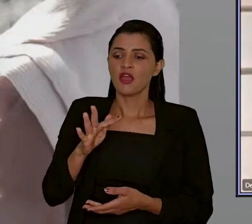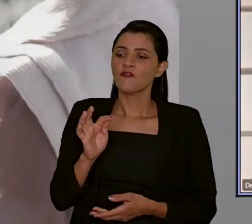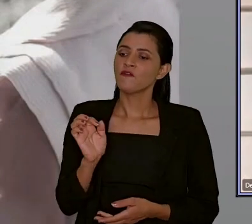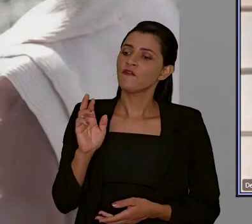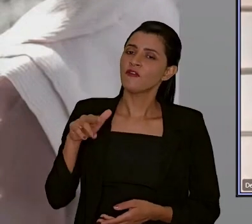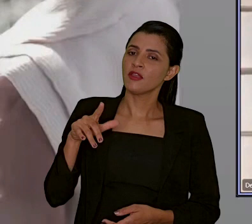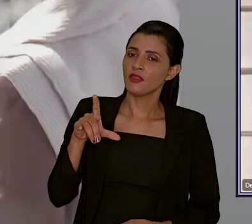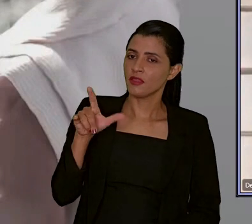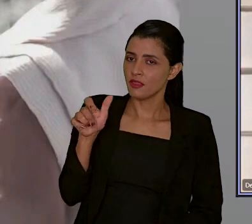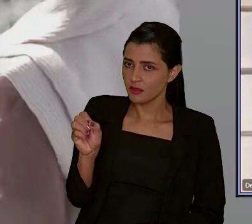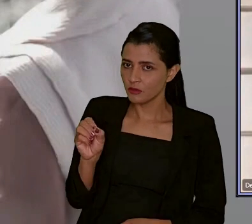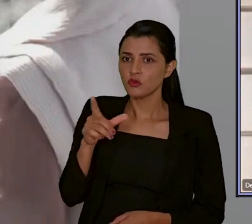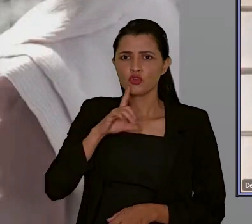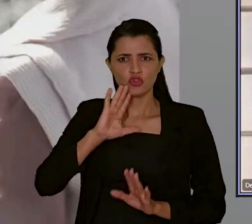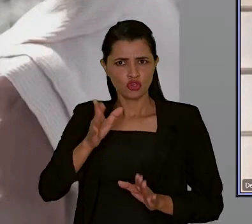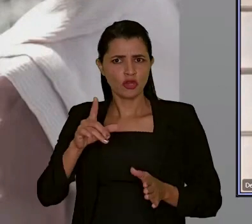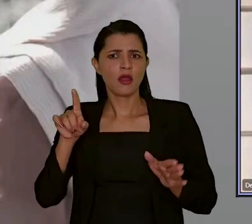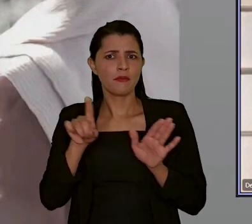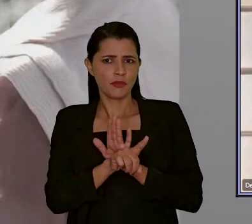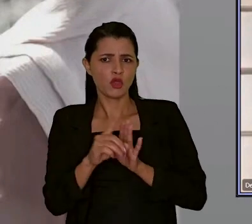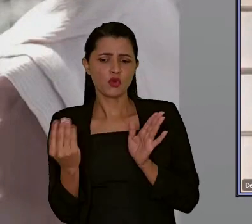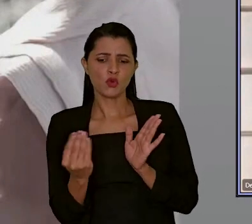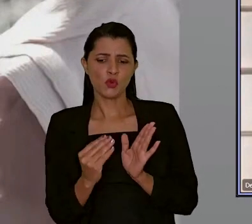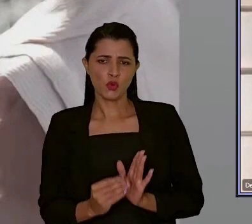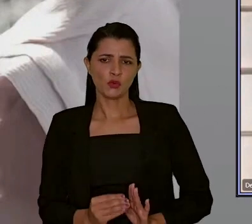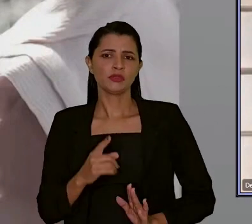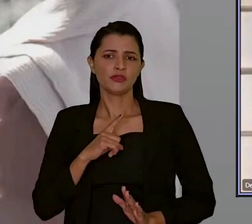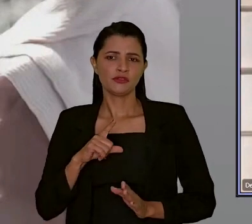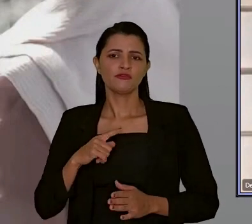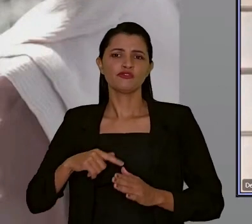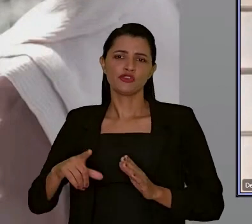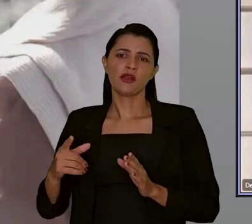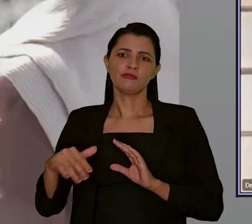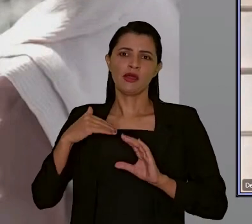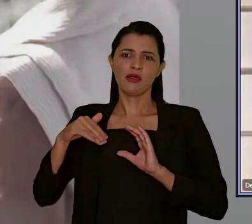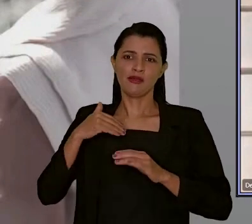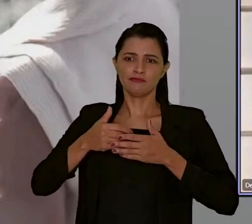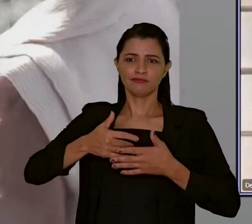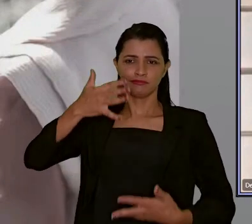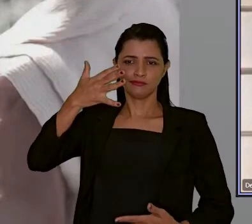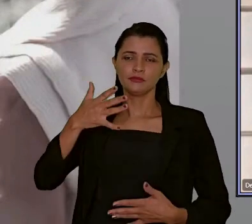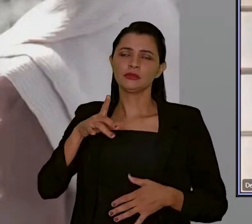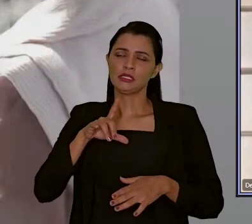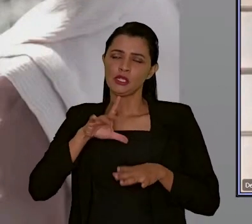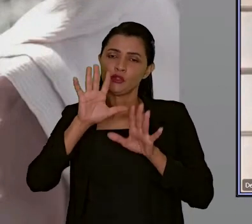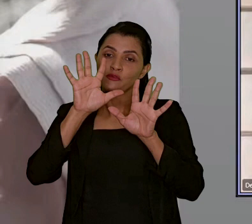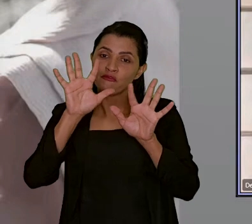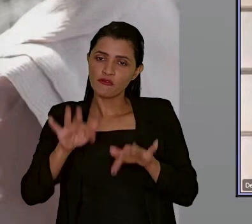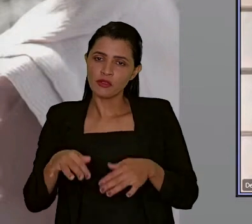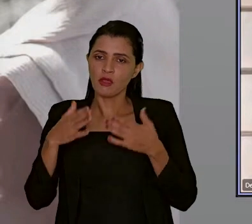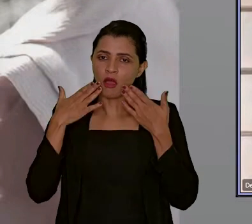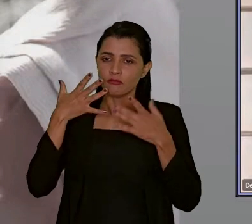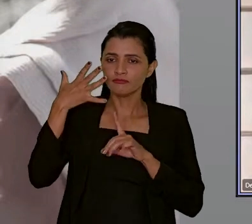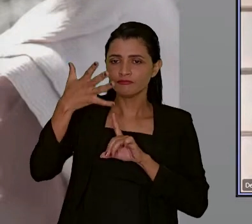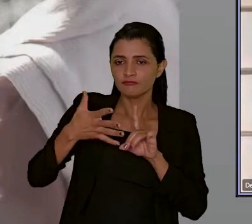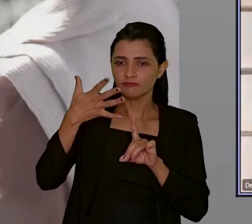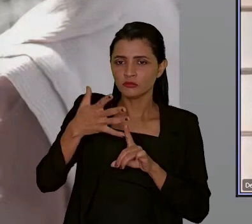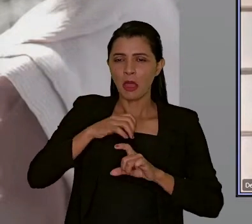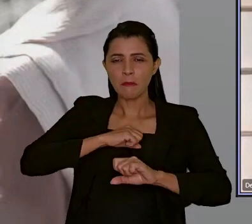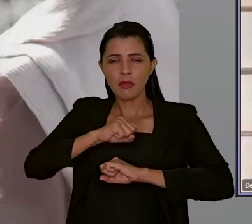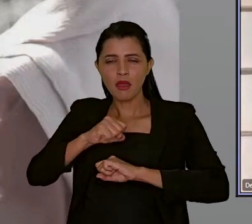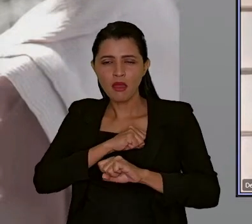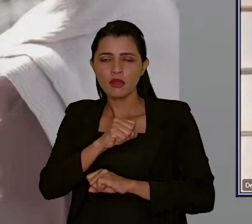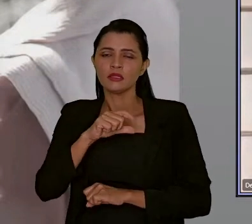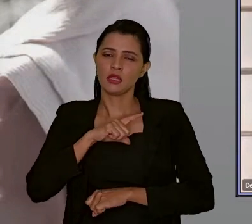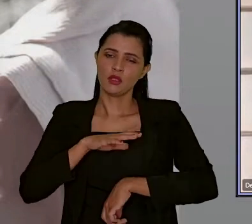há perguntas chegando aqui e, com certeza, no final das exposições do debate, teremos